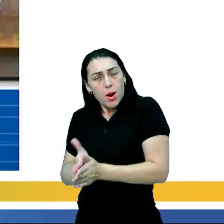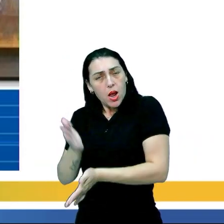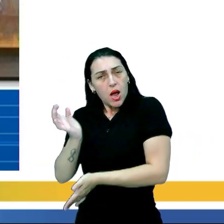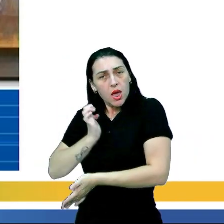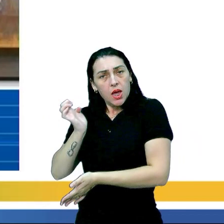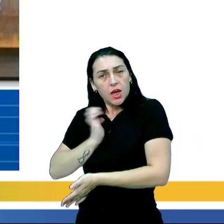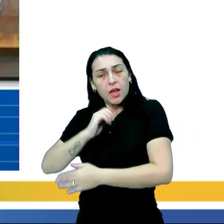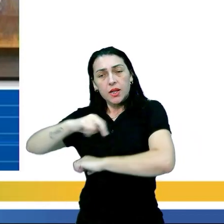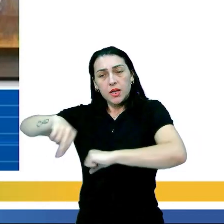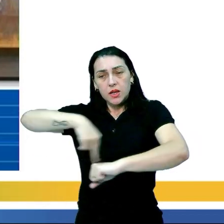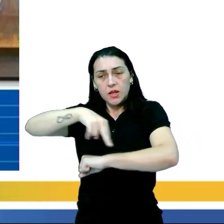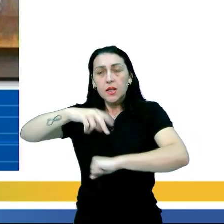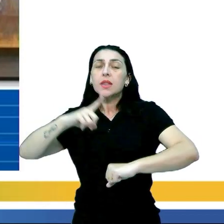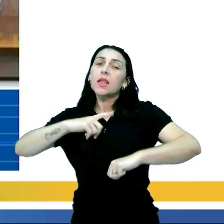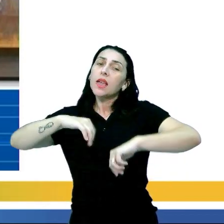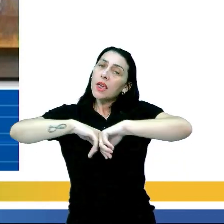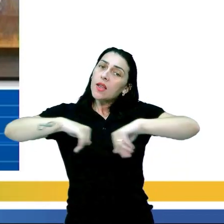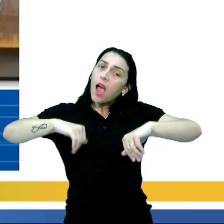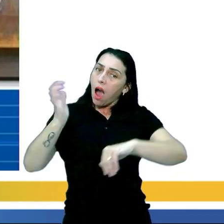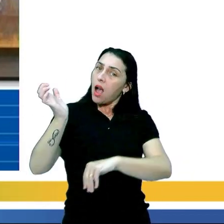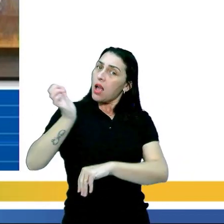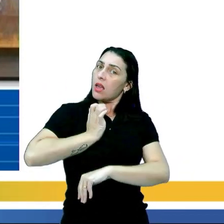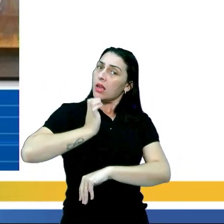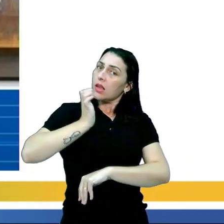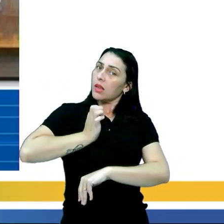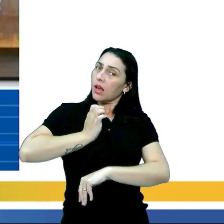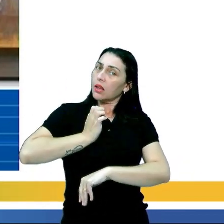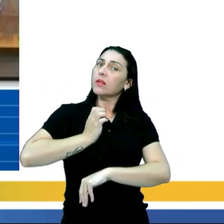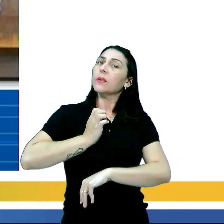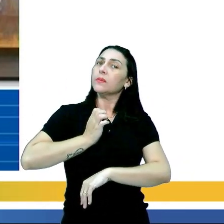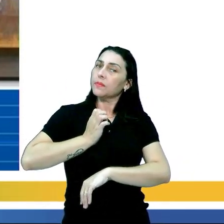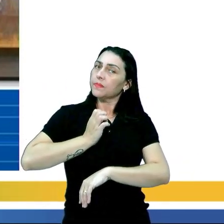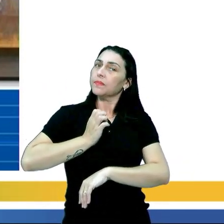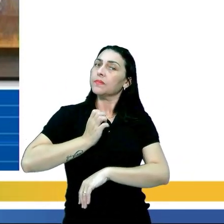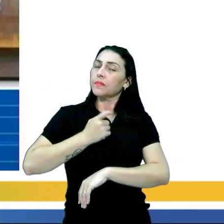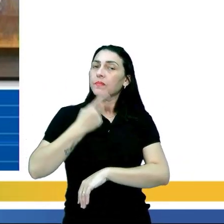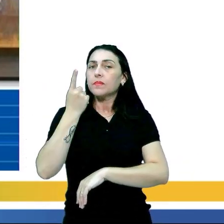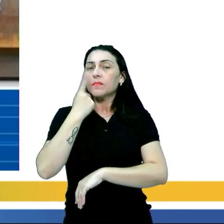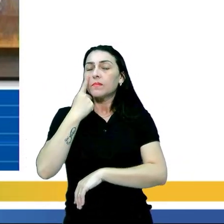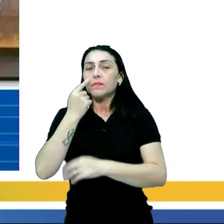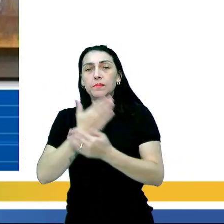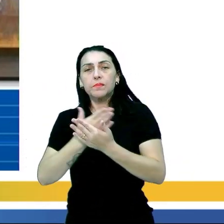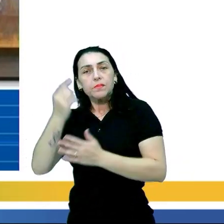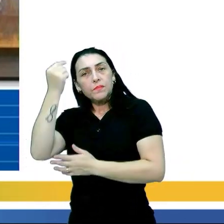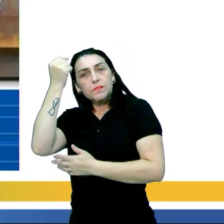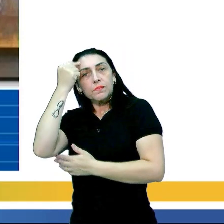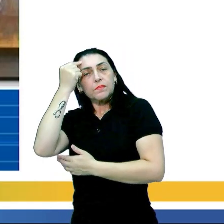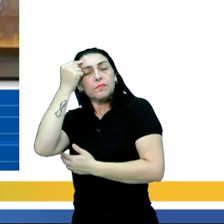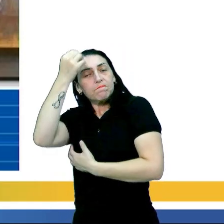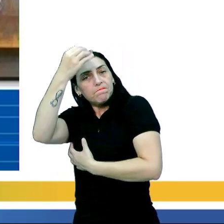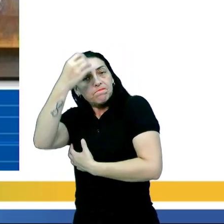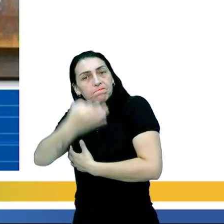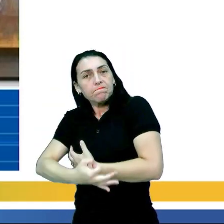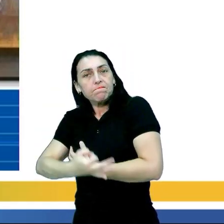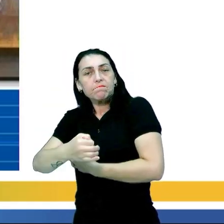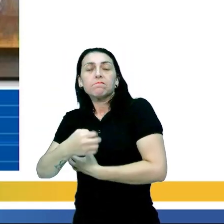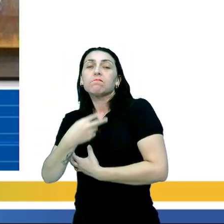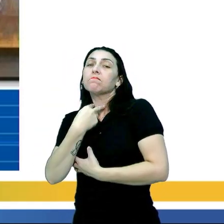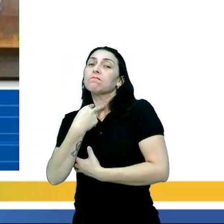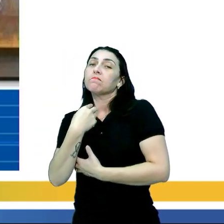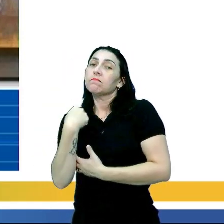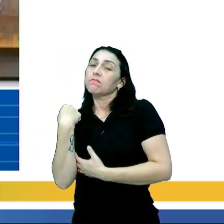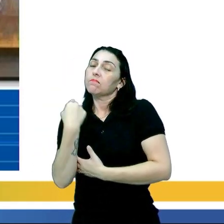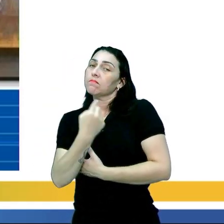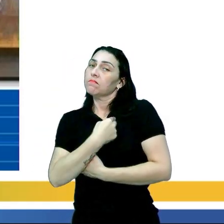pobreza das nações, tem que dividir a riqueza. Então vamos começar a pensar direito para poder a gente não cair